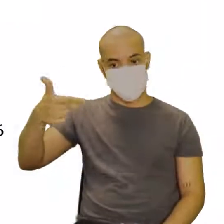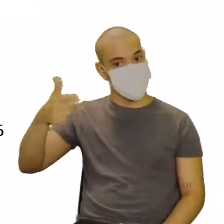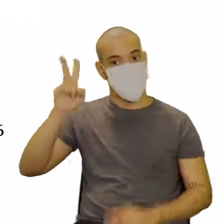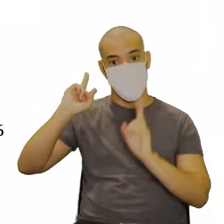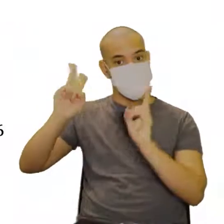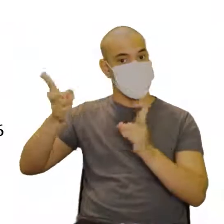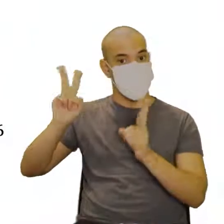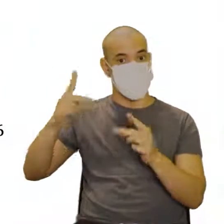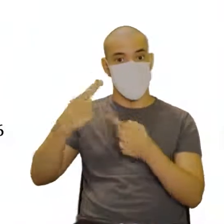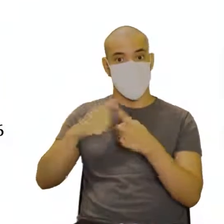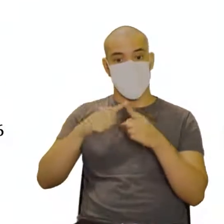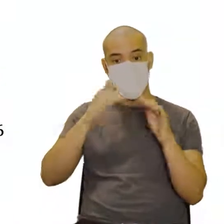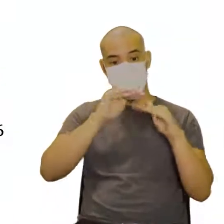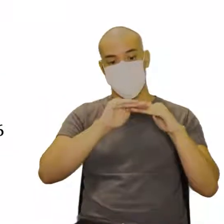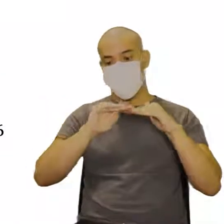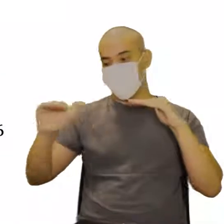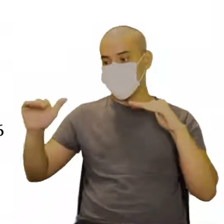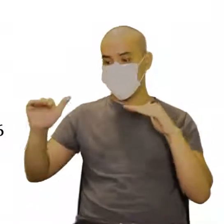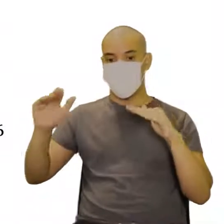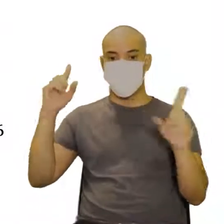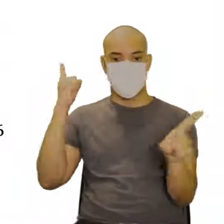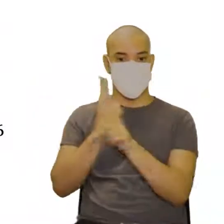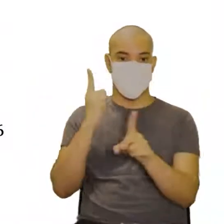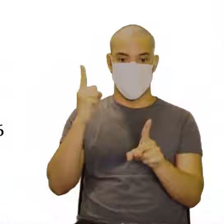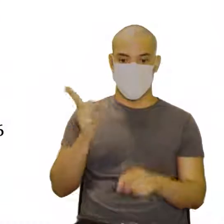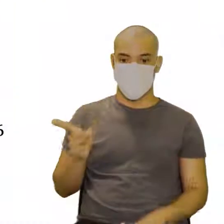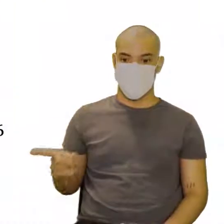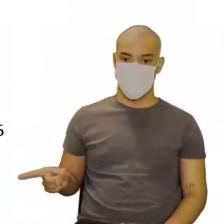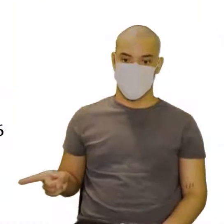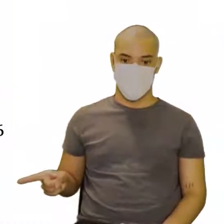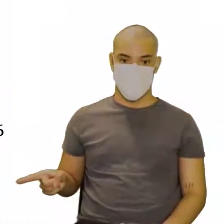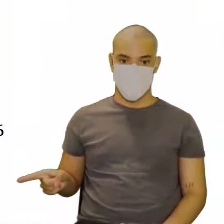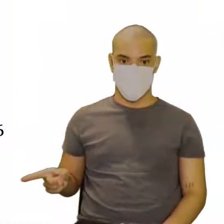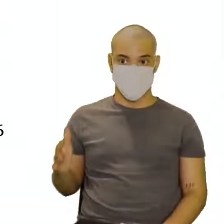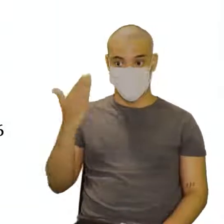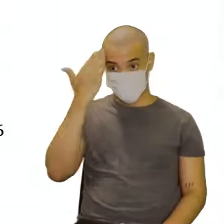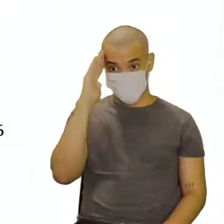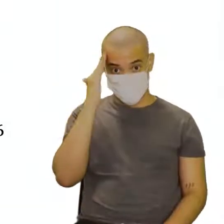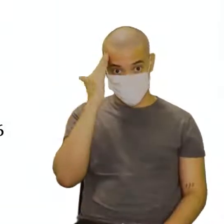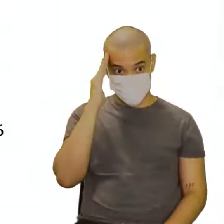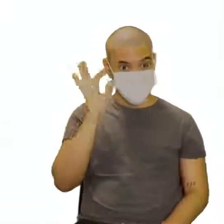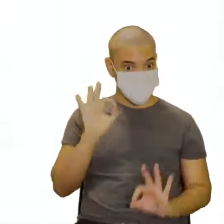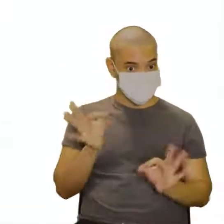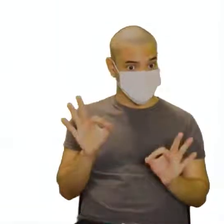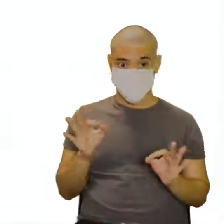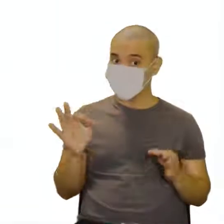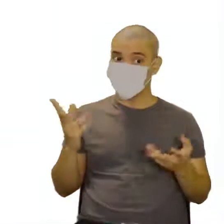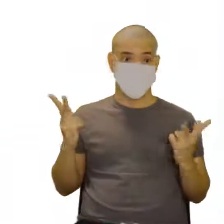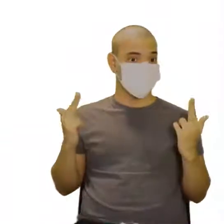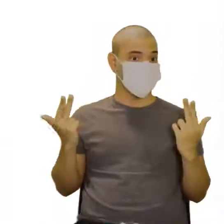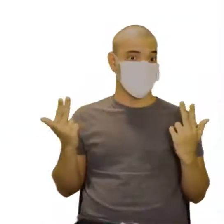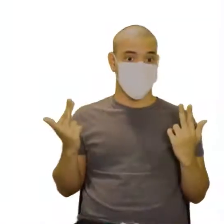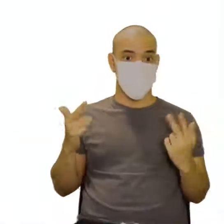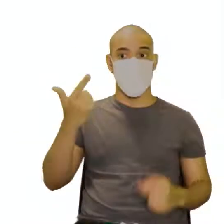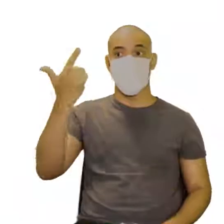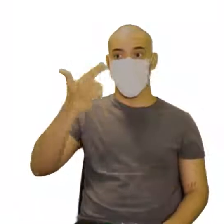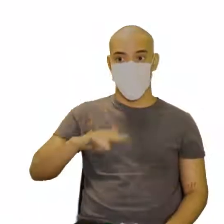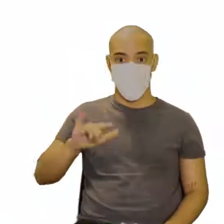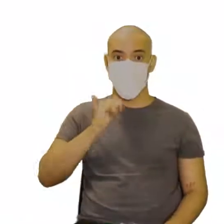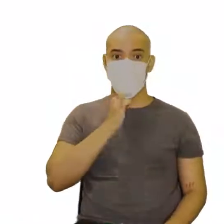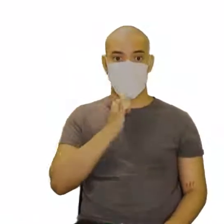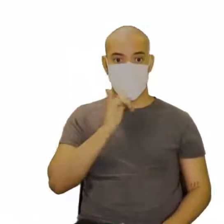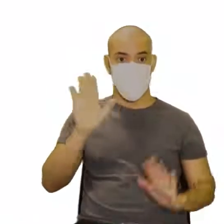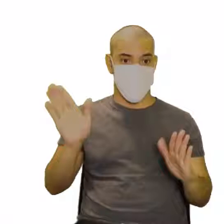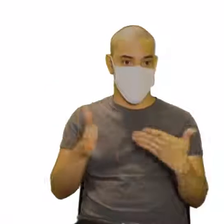está em paralelo, e você acha a carga. Entendido isso? Ok. E mais um exemplozinho